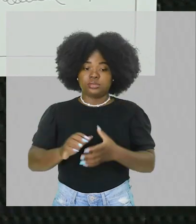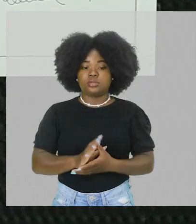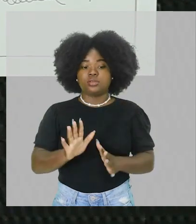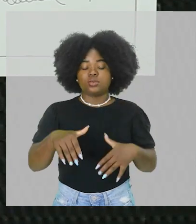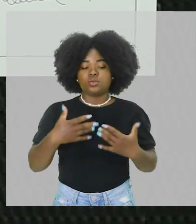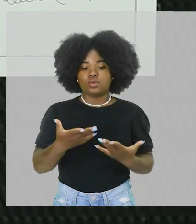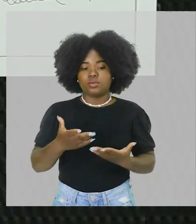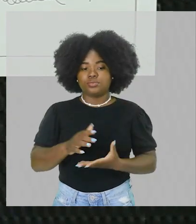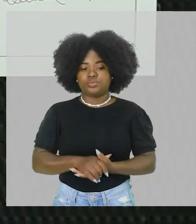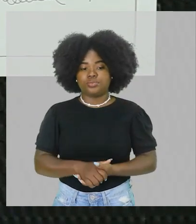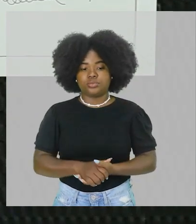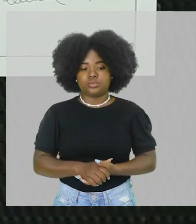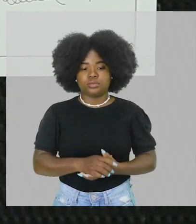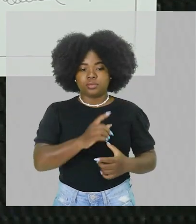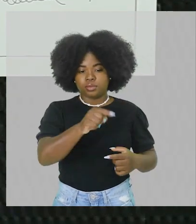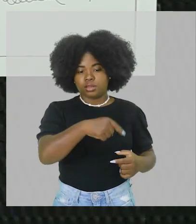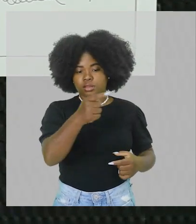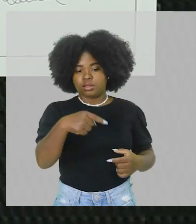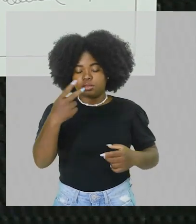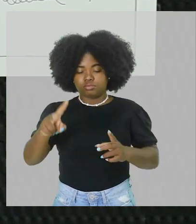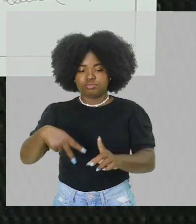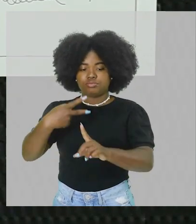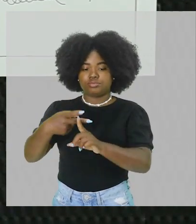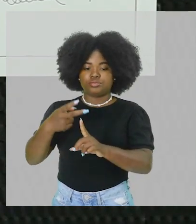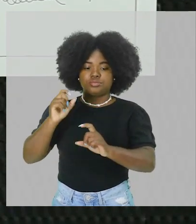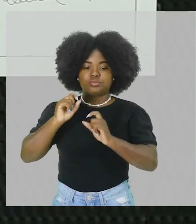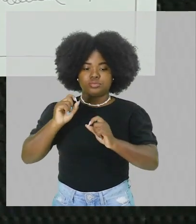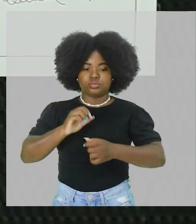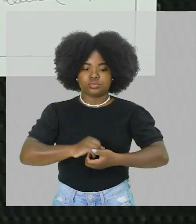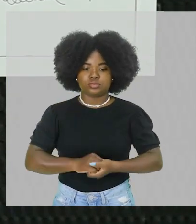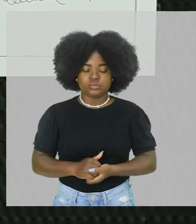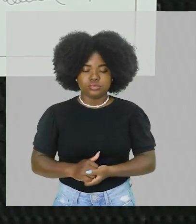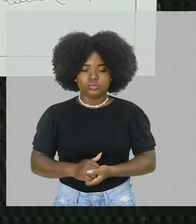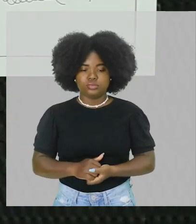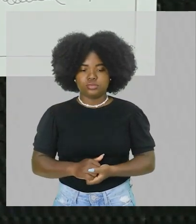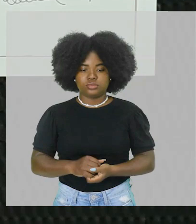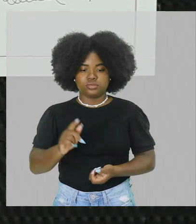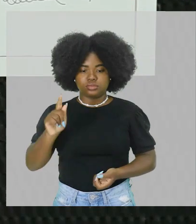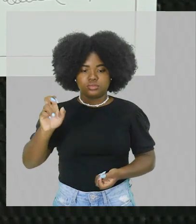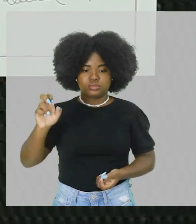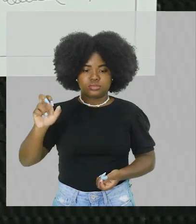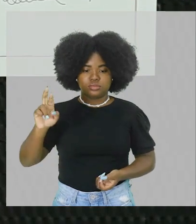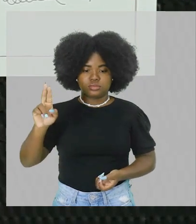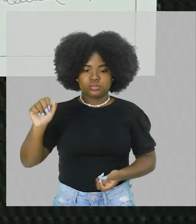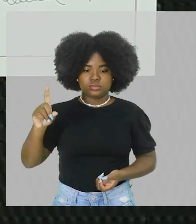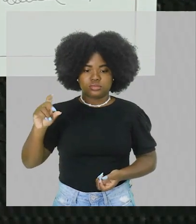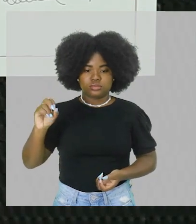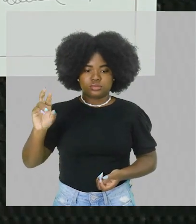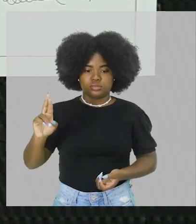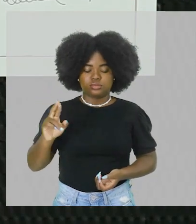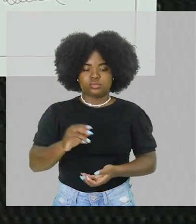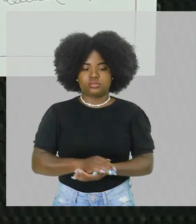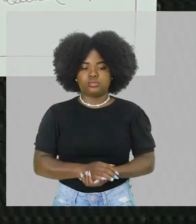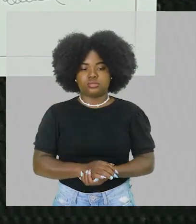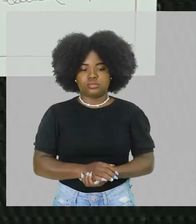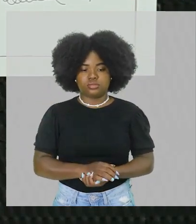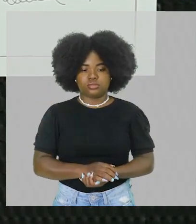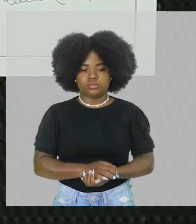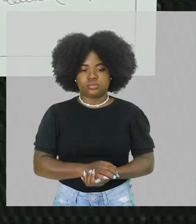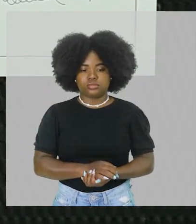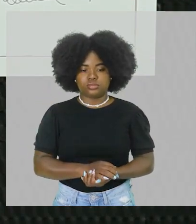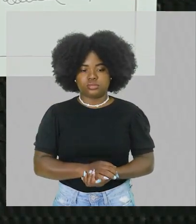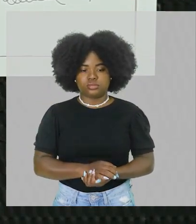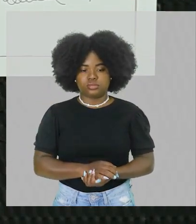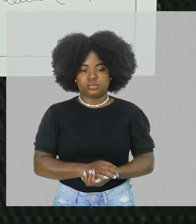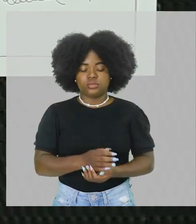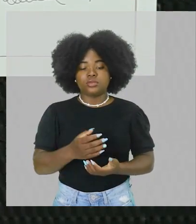vamos ter é o seguinte, então para dobrar o valor da tensão no gerador, certo? Mantendo constante o valor da corrente de curto, o que